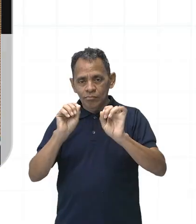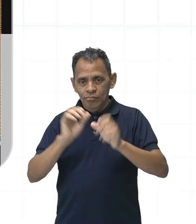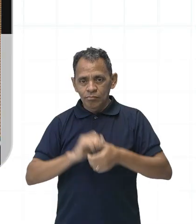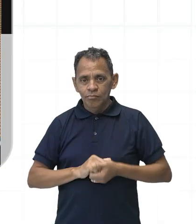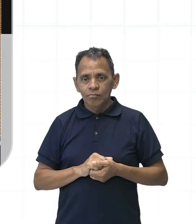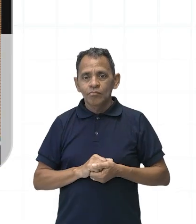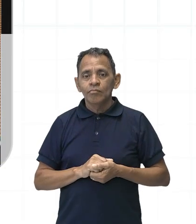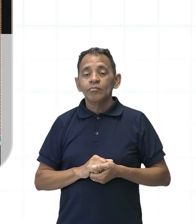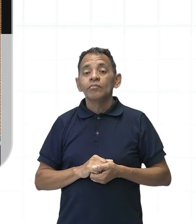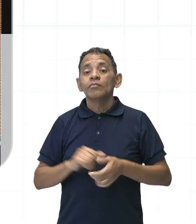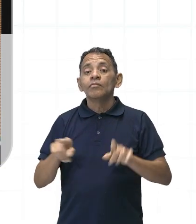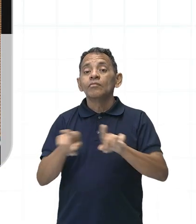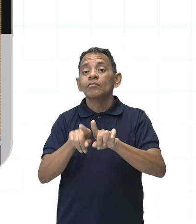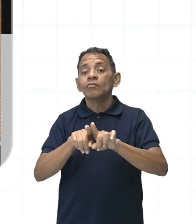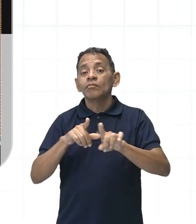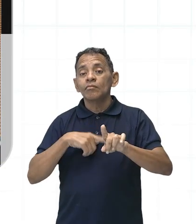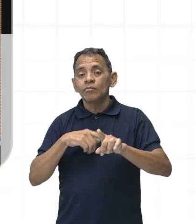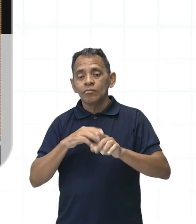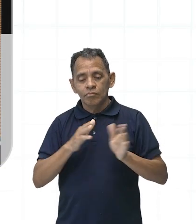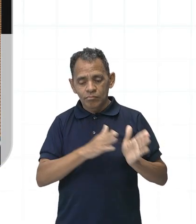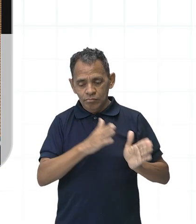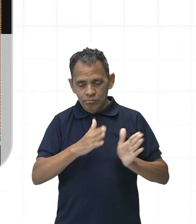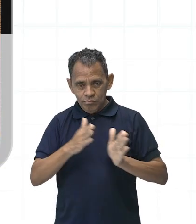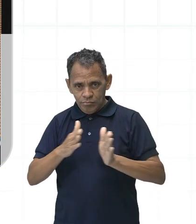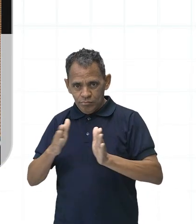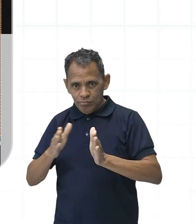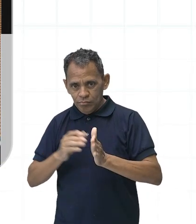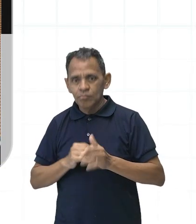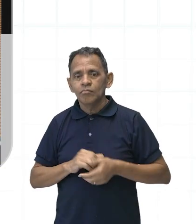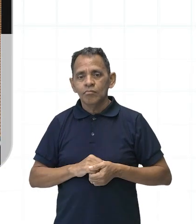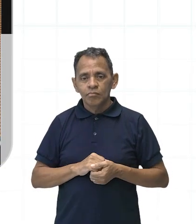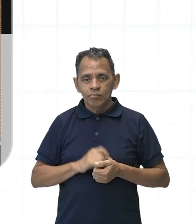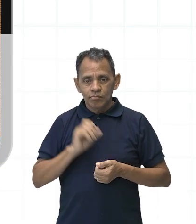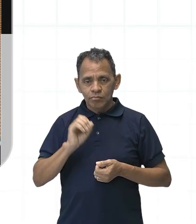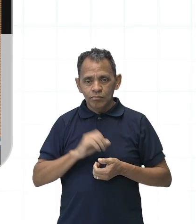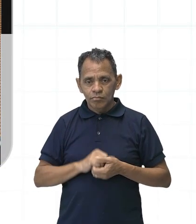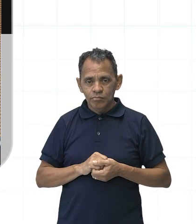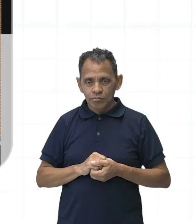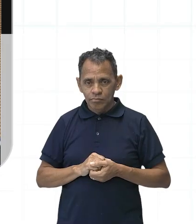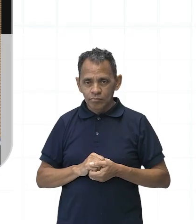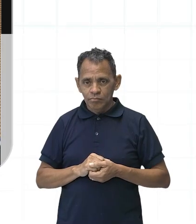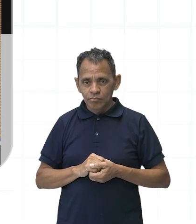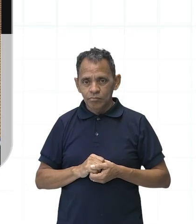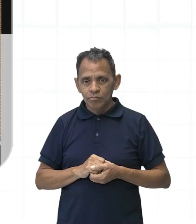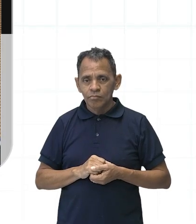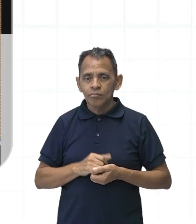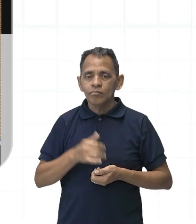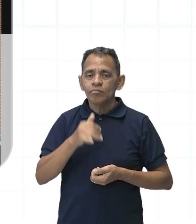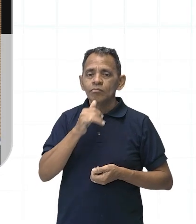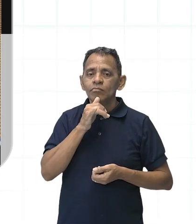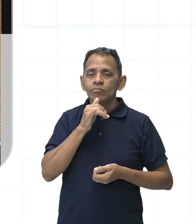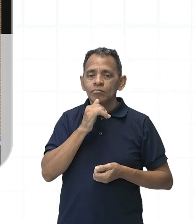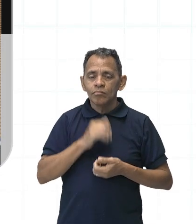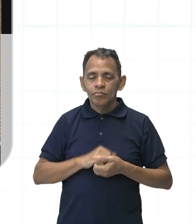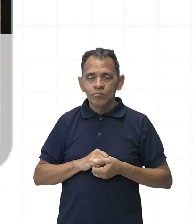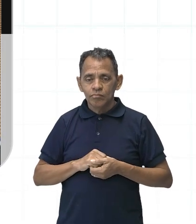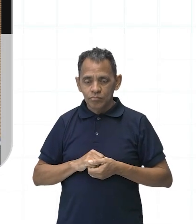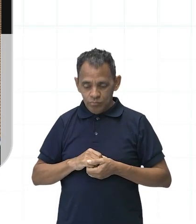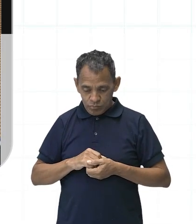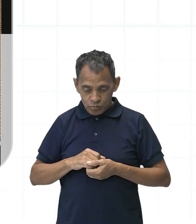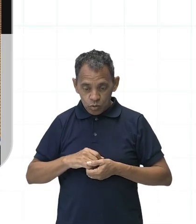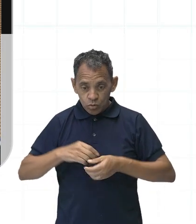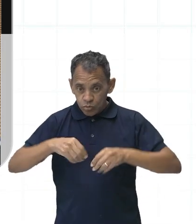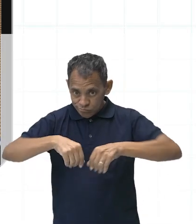vamos ter etapas, né, aí de uma agricultura de precisão, como o quê? Como o cultivo do solo, gente.